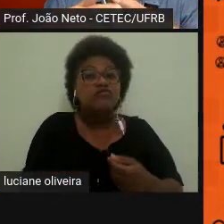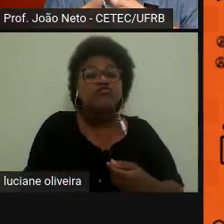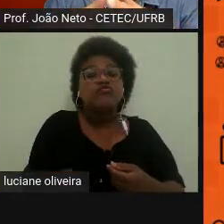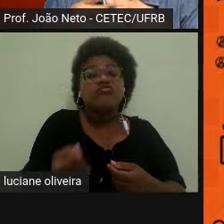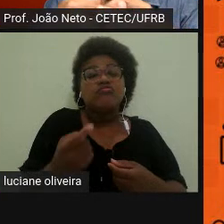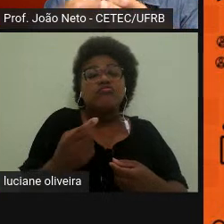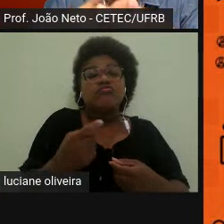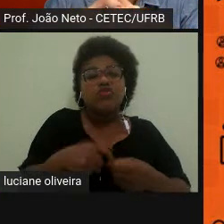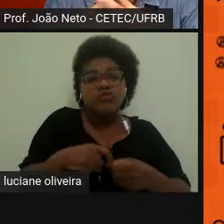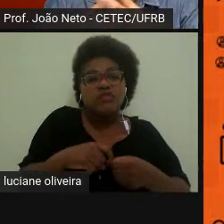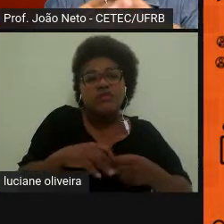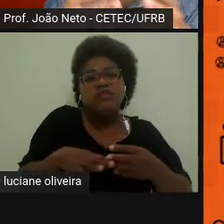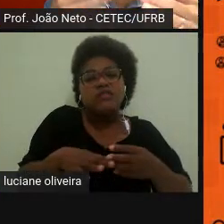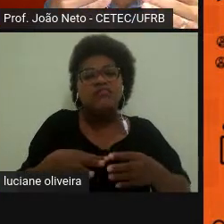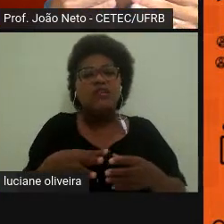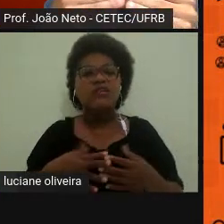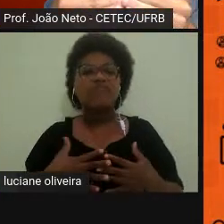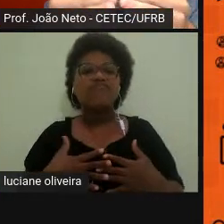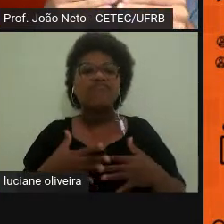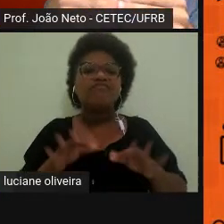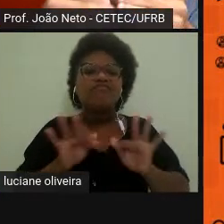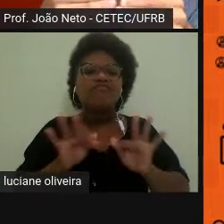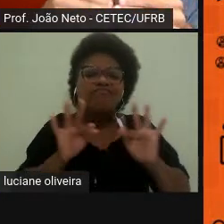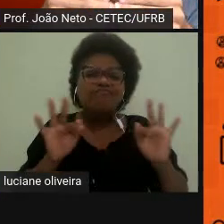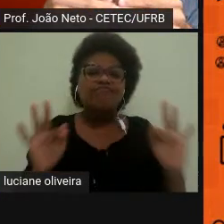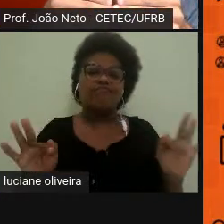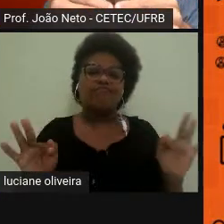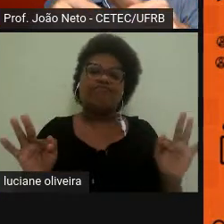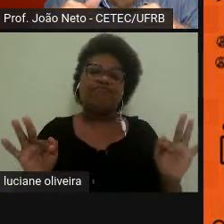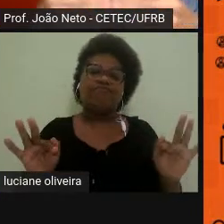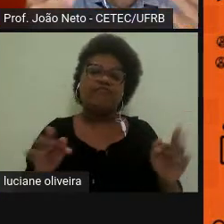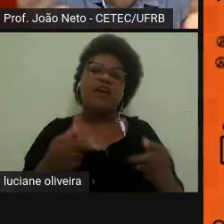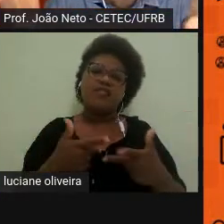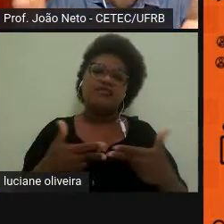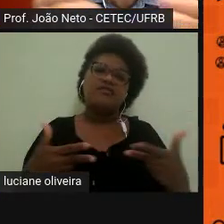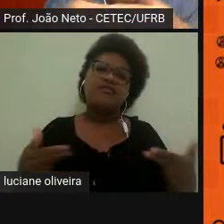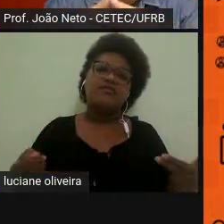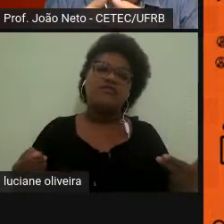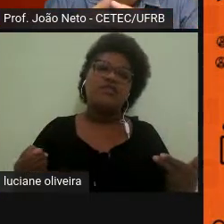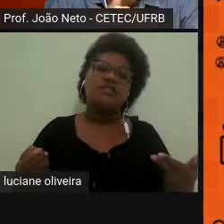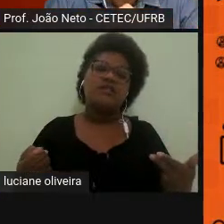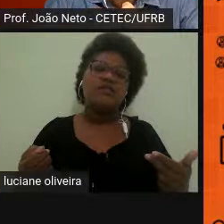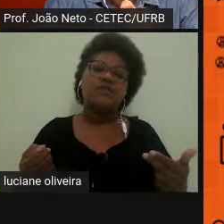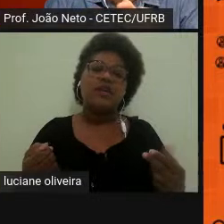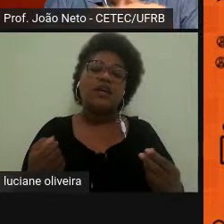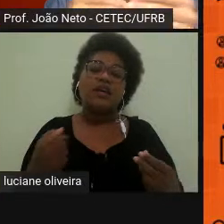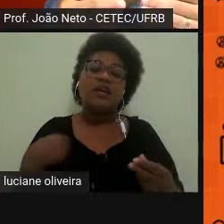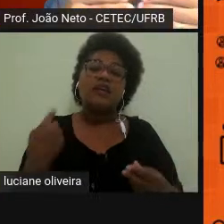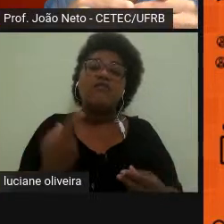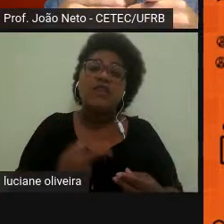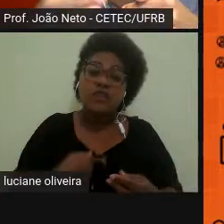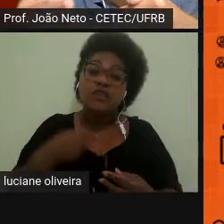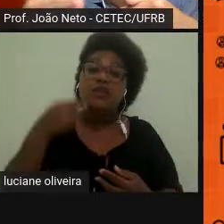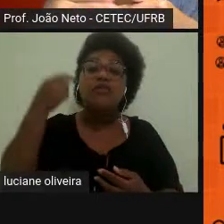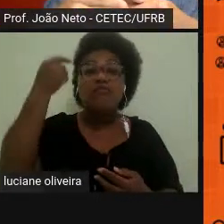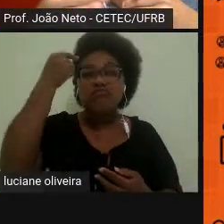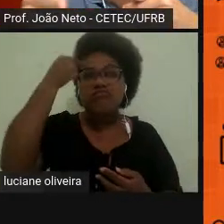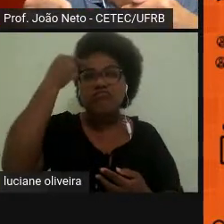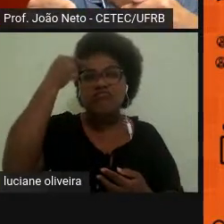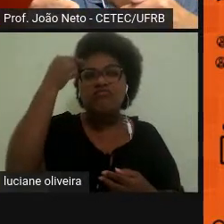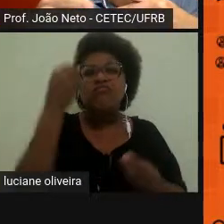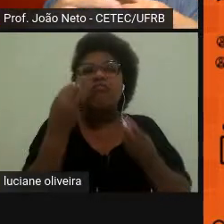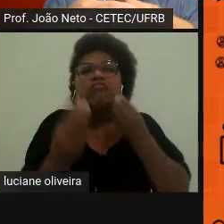isso faz com que percebamos a o que que essas pessoas com deficiências sentem às vezes essas a